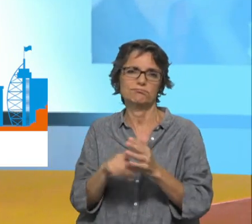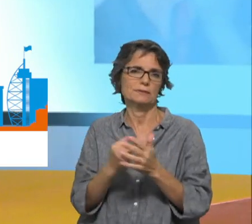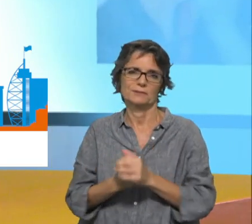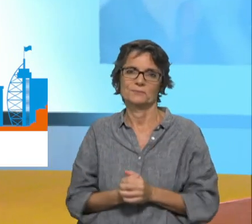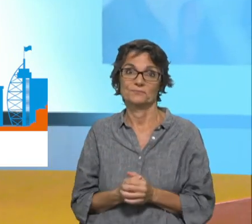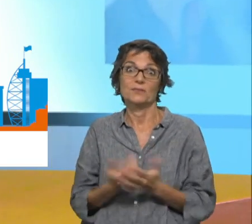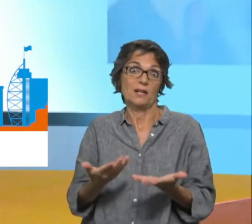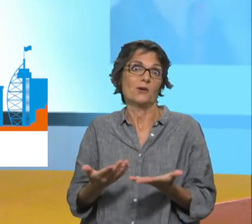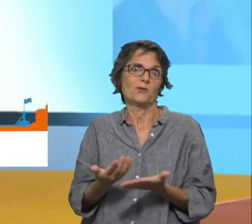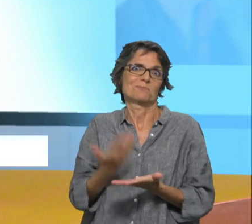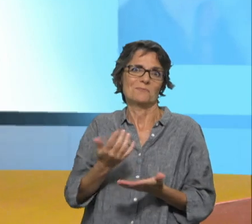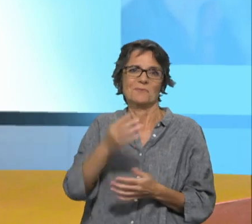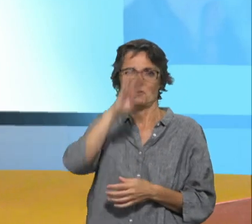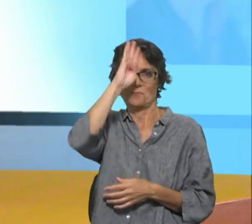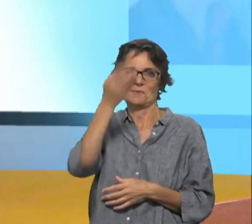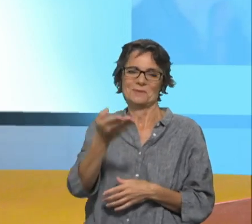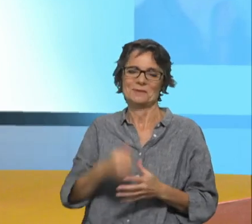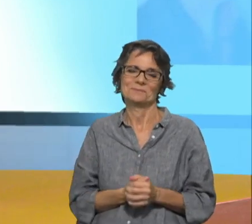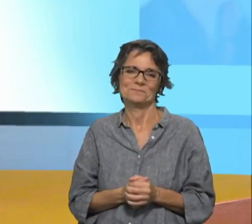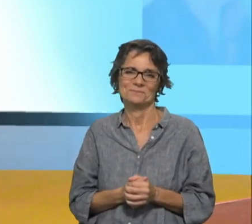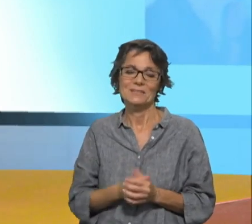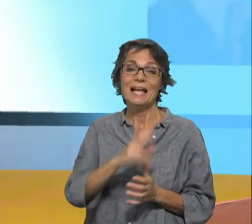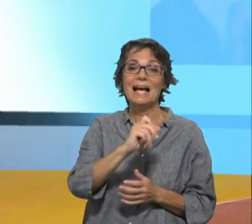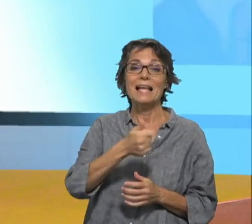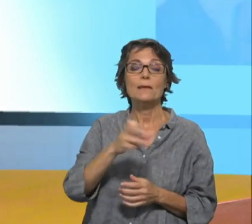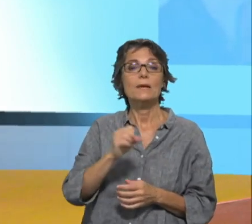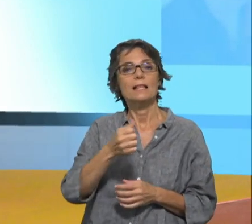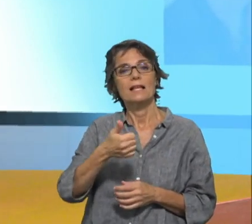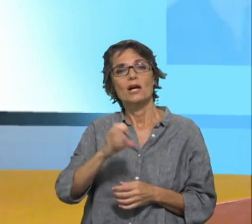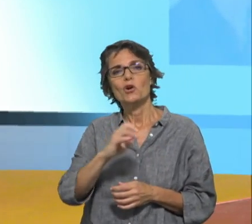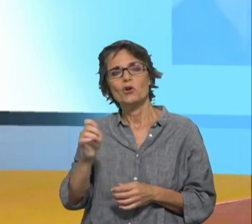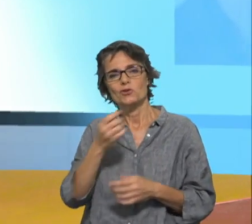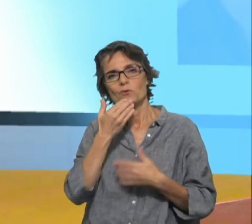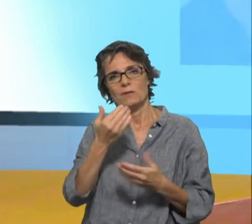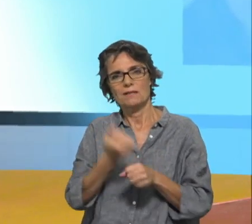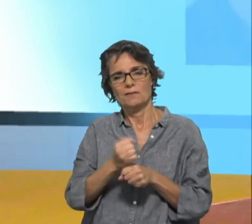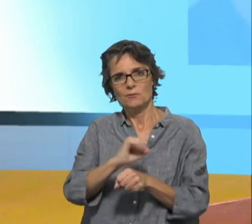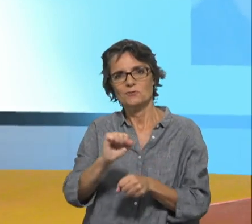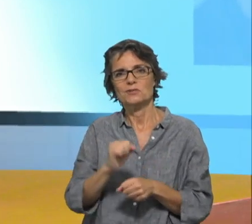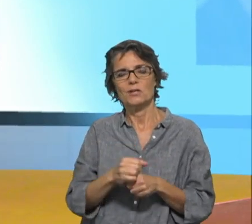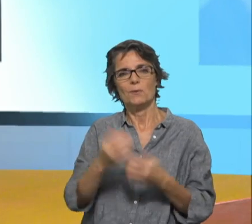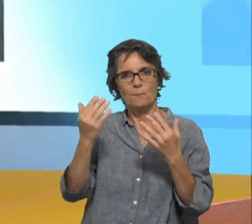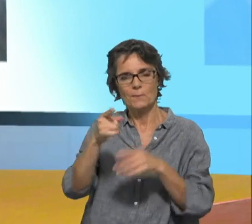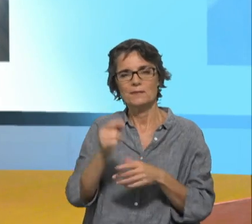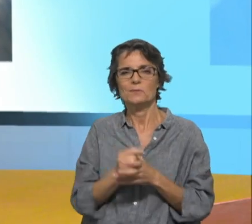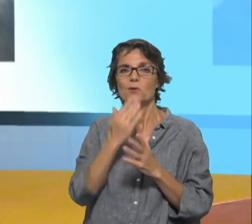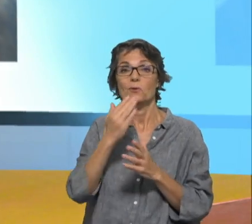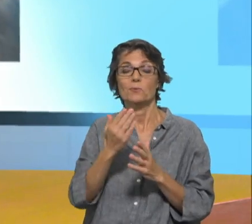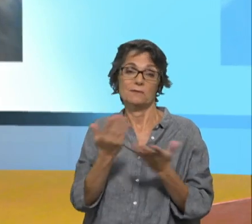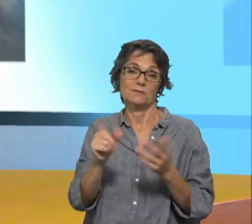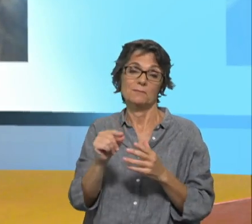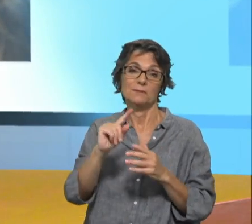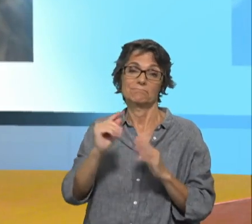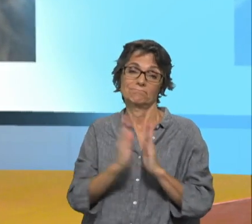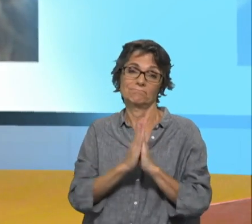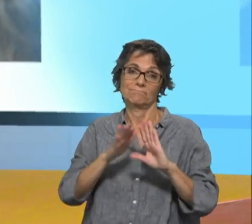Papa Francisco naquele país. Anabela Góes, parabéns pelo trabalho feito e obrigado por ter estado aqui no programa Eclésia, precisamente